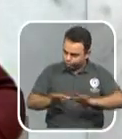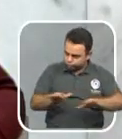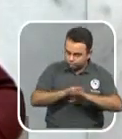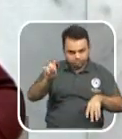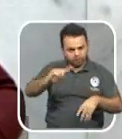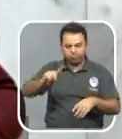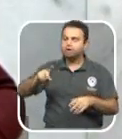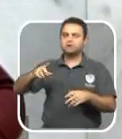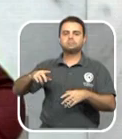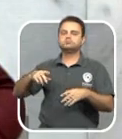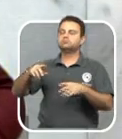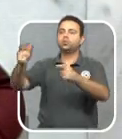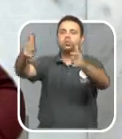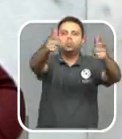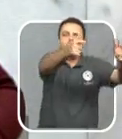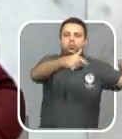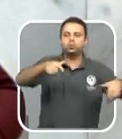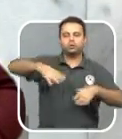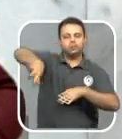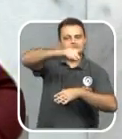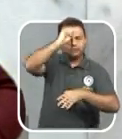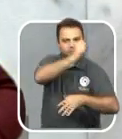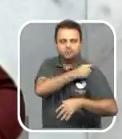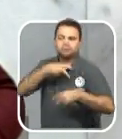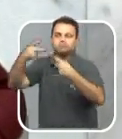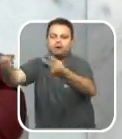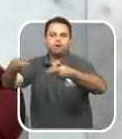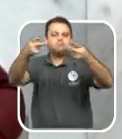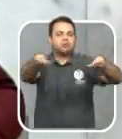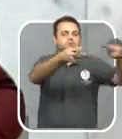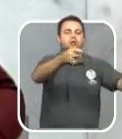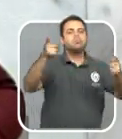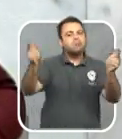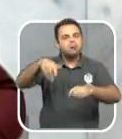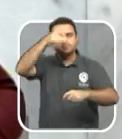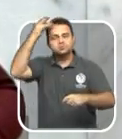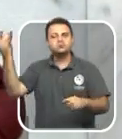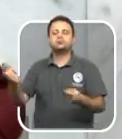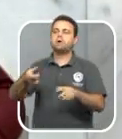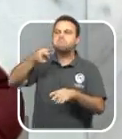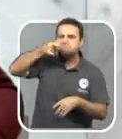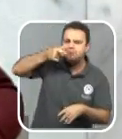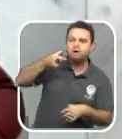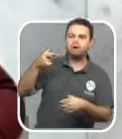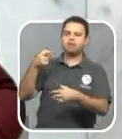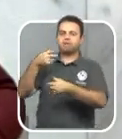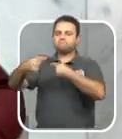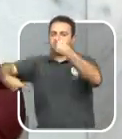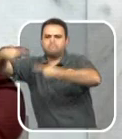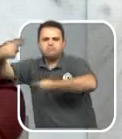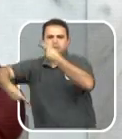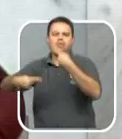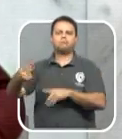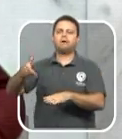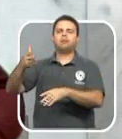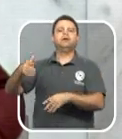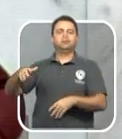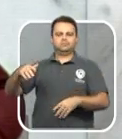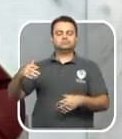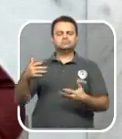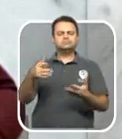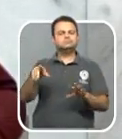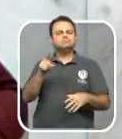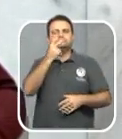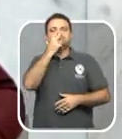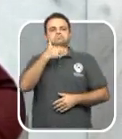população nos bairros para aproximar, né? Para permitir que essa população pudesse participar desses debates. E o senhor sentiu nesses 2 anos como presidente, o senhor